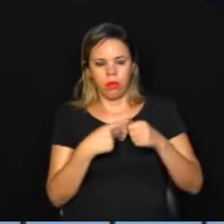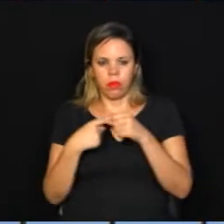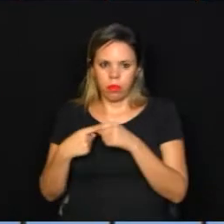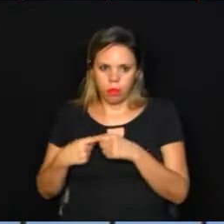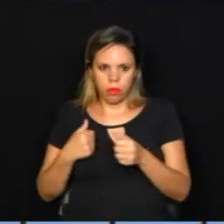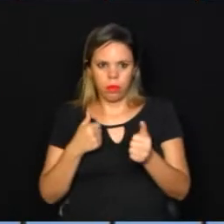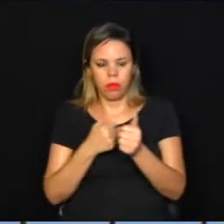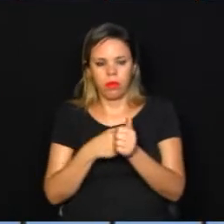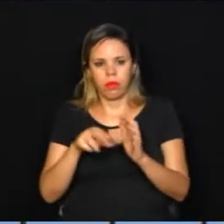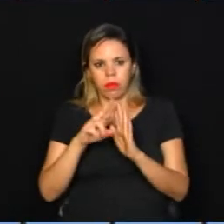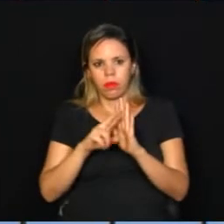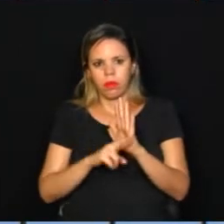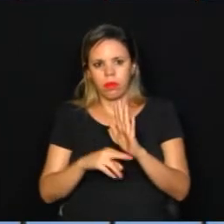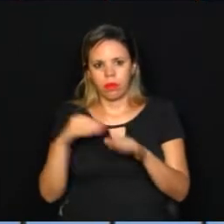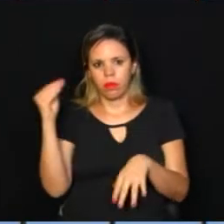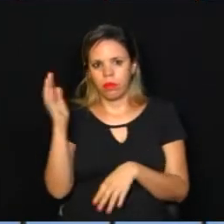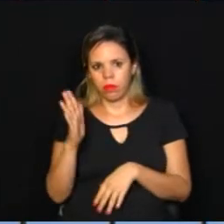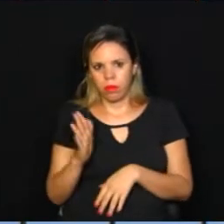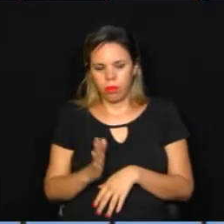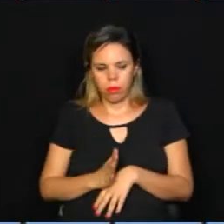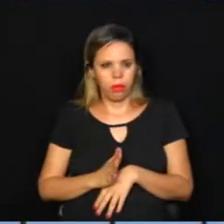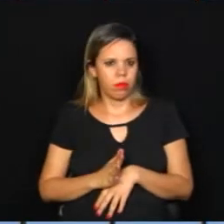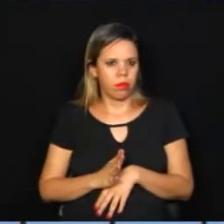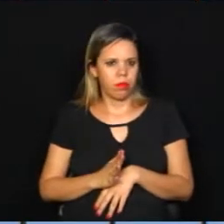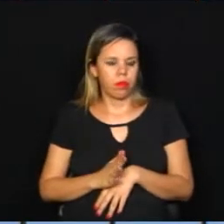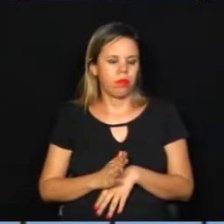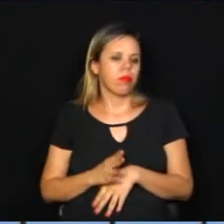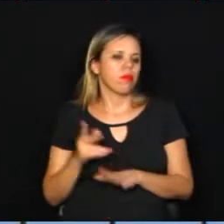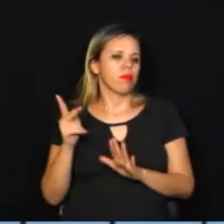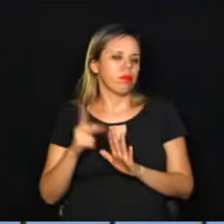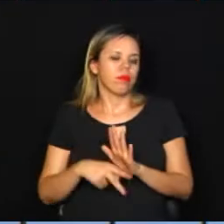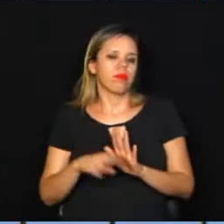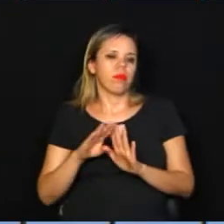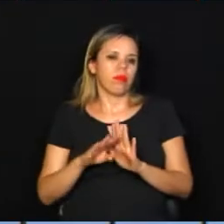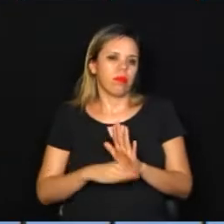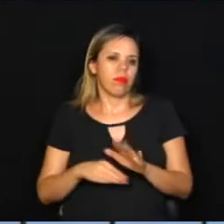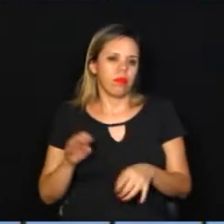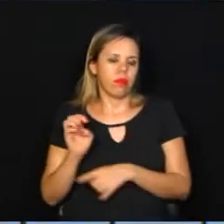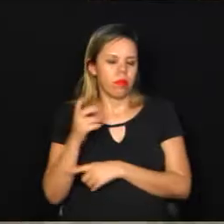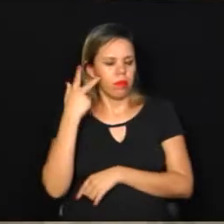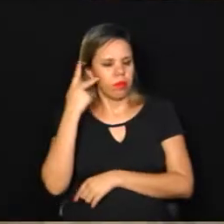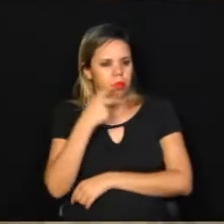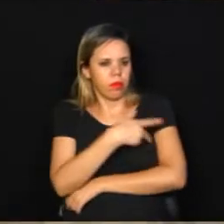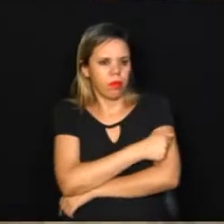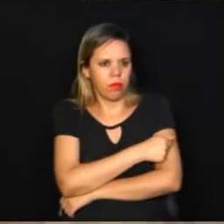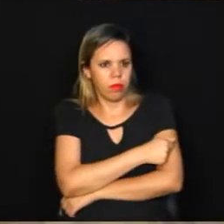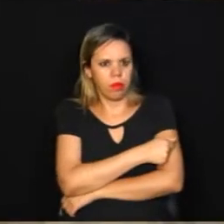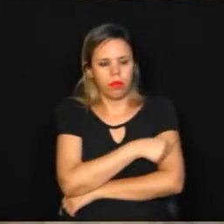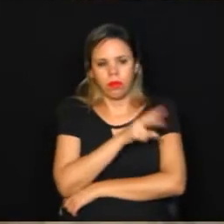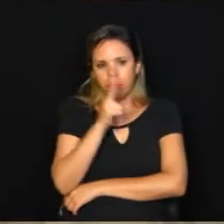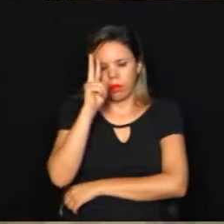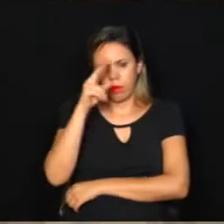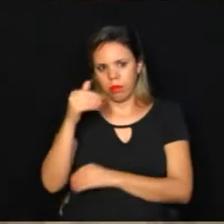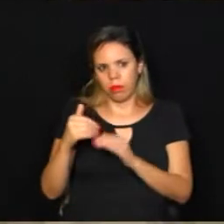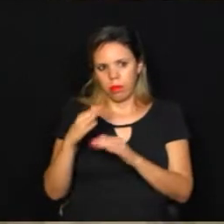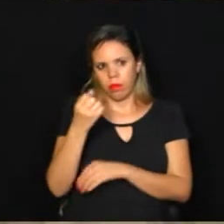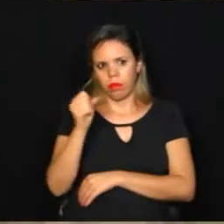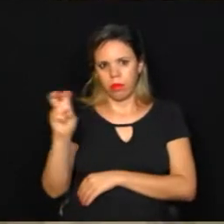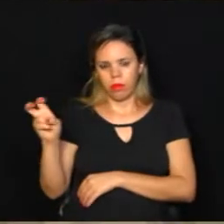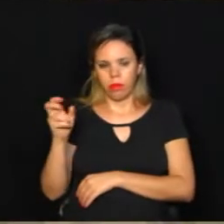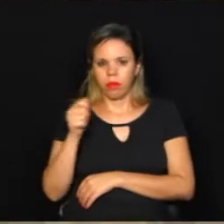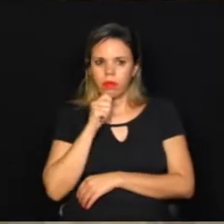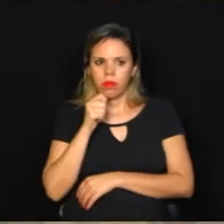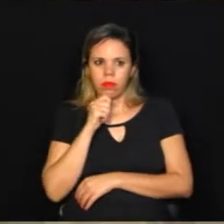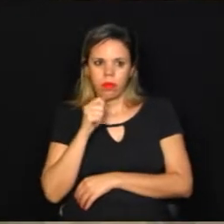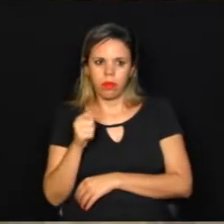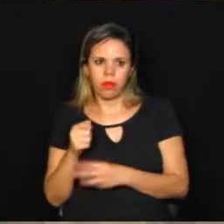seguem o Plano Nacional e o Plano São Paulo de Imunização. Sempre lembrando, acima dos 85 anos, né? Para